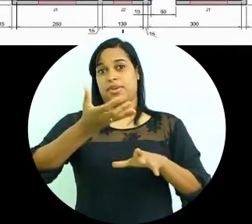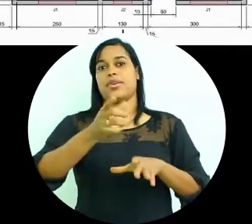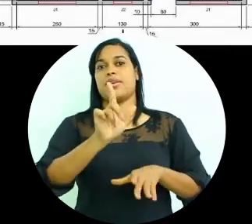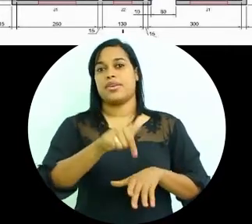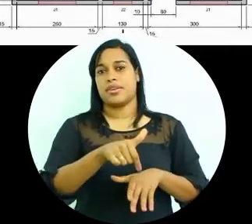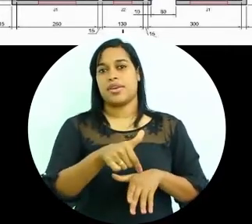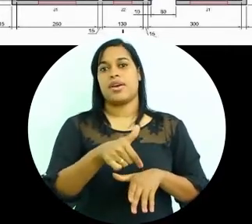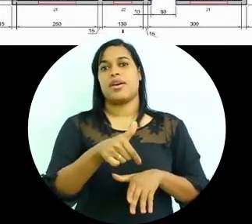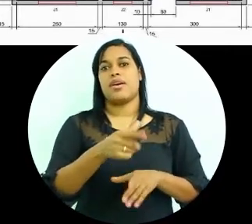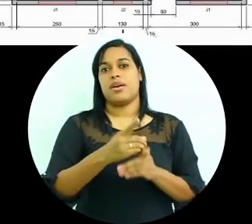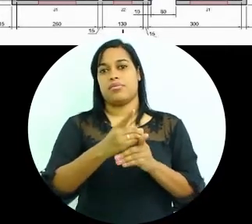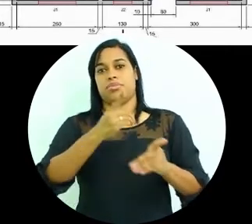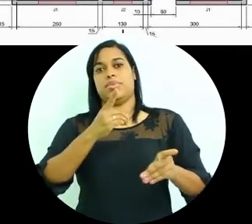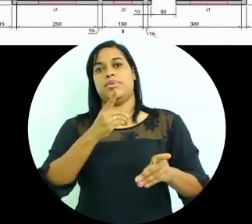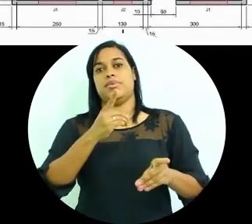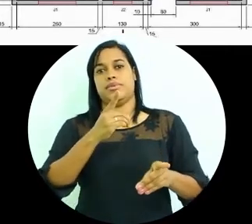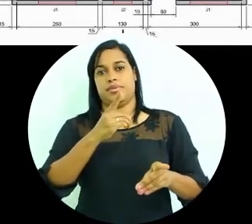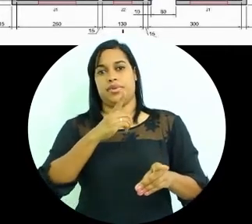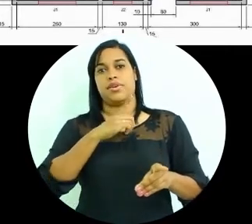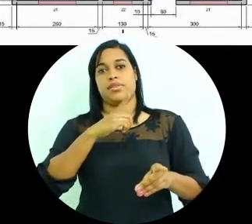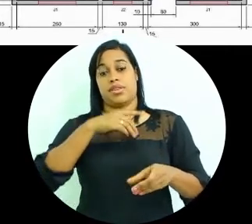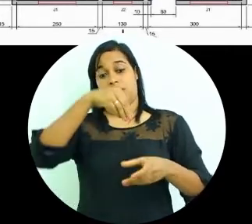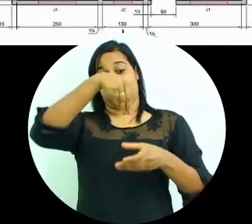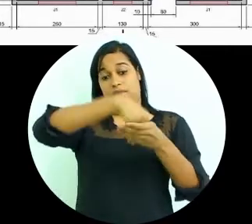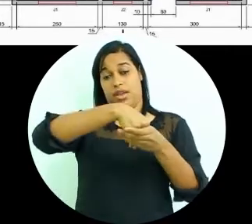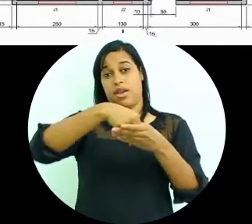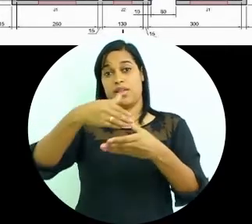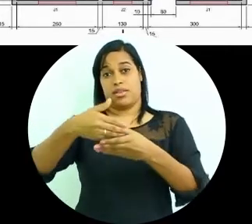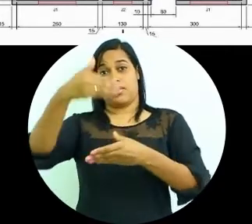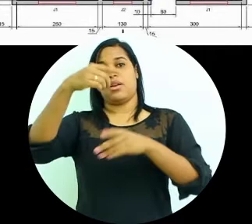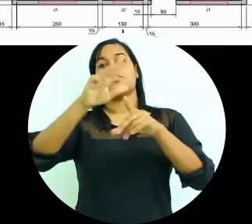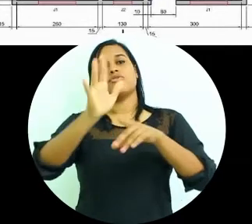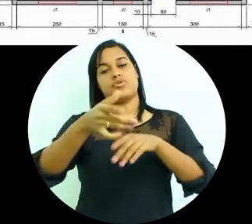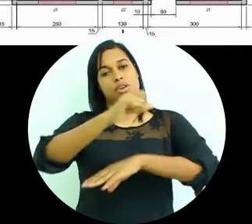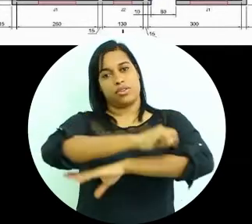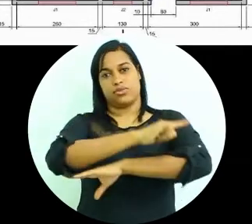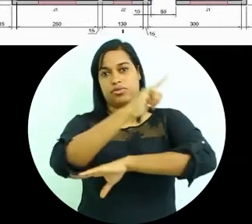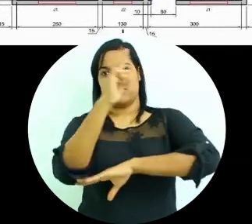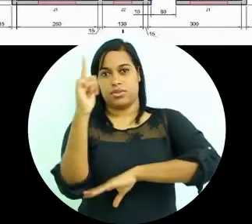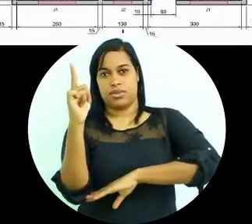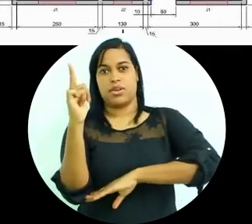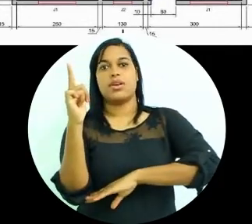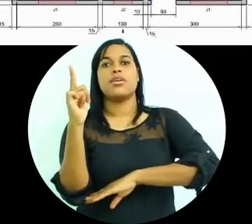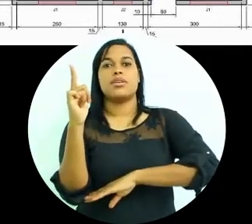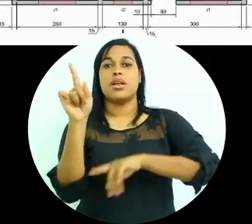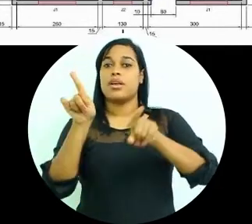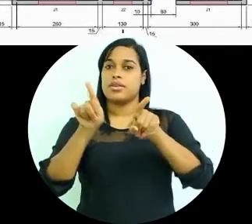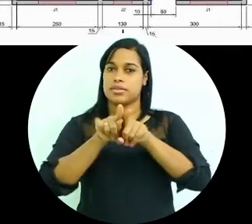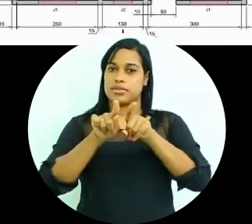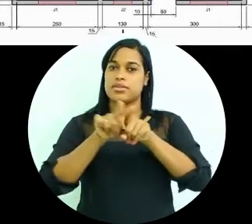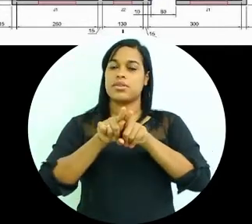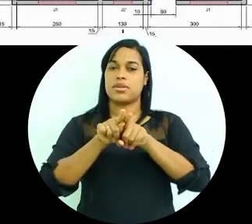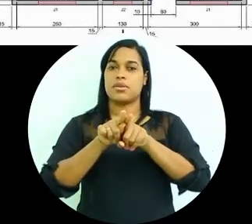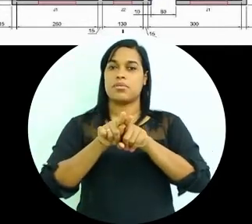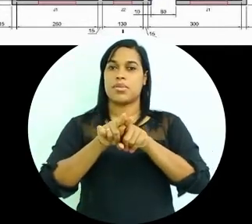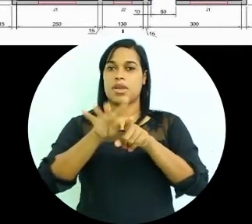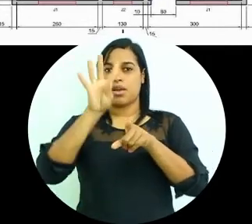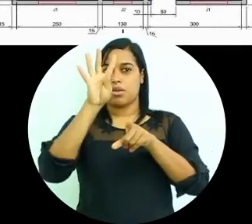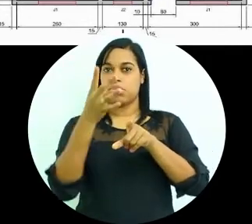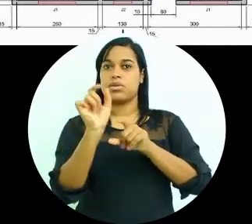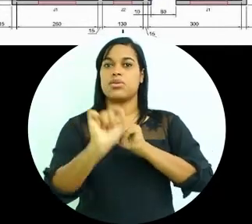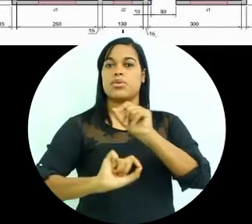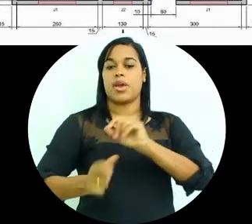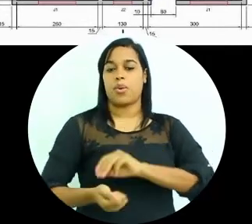para criar as distâncias entre a parede interna, definir as janelas e definir